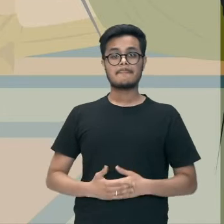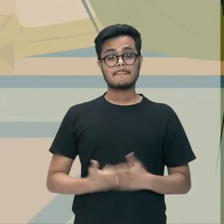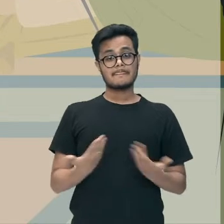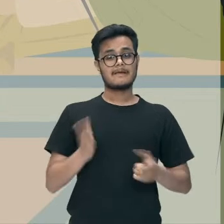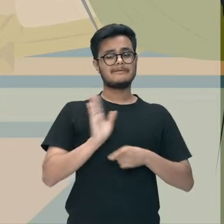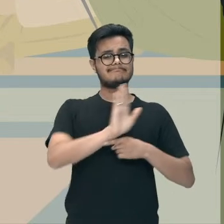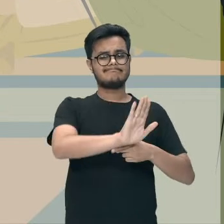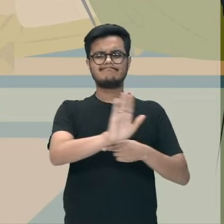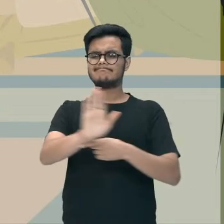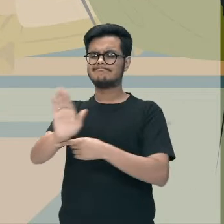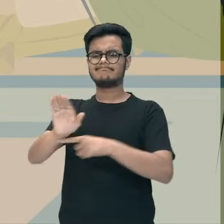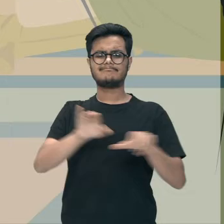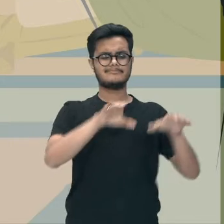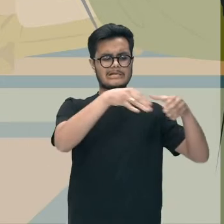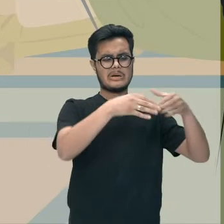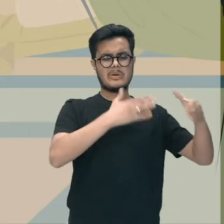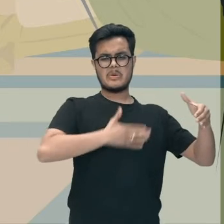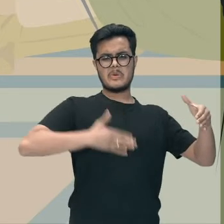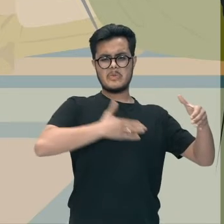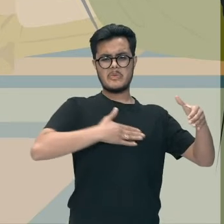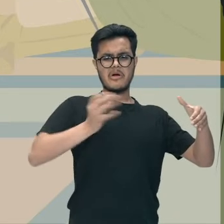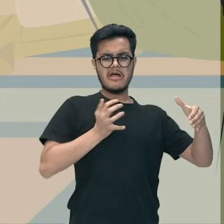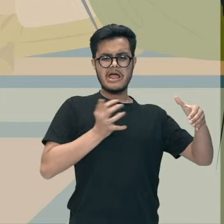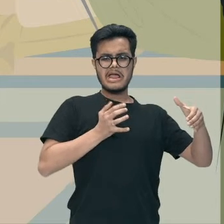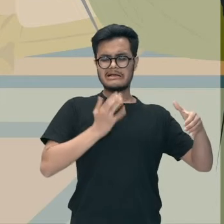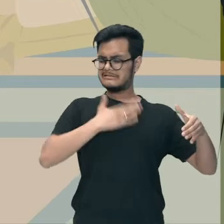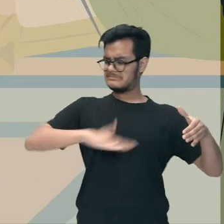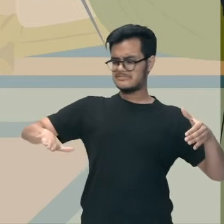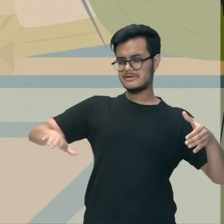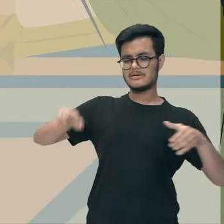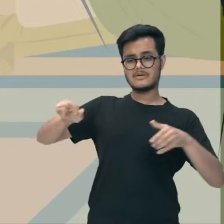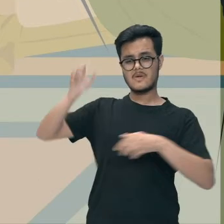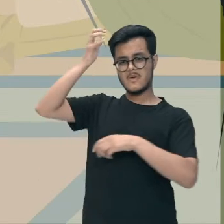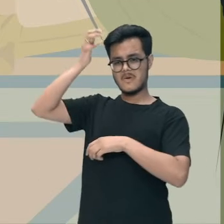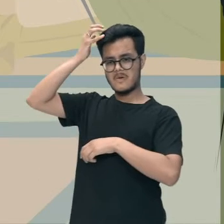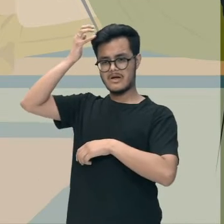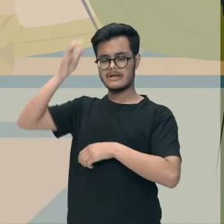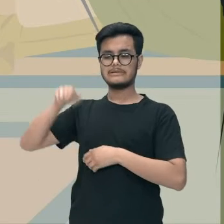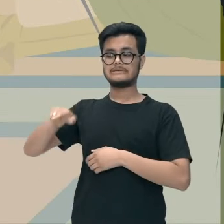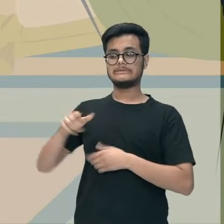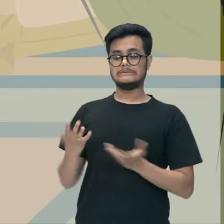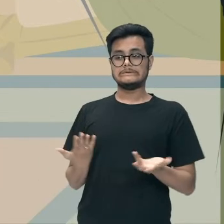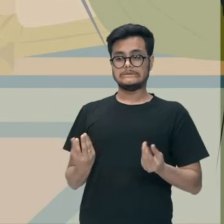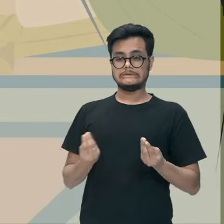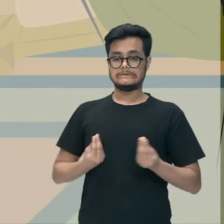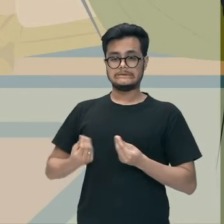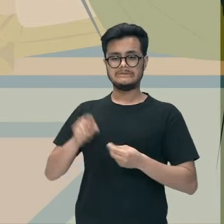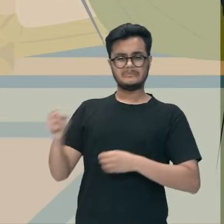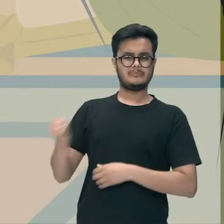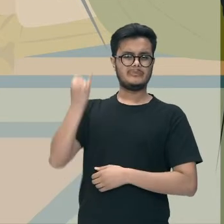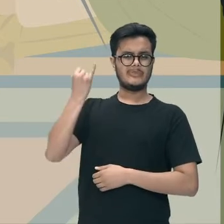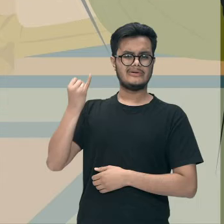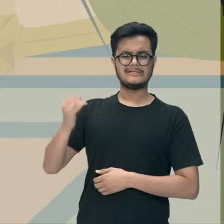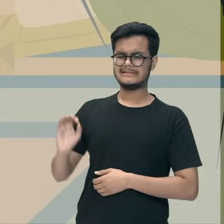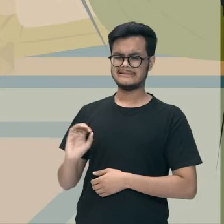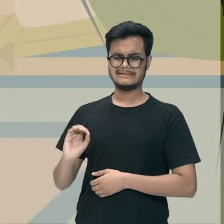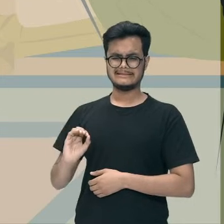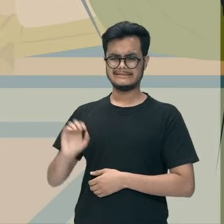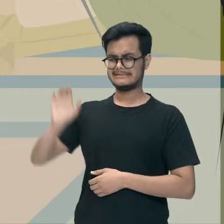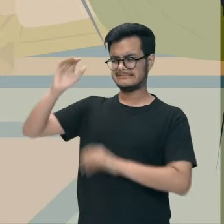mais as elites nacionais, e ele vai então, não vai ser mais importante ter ali ele